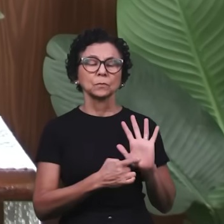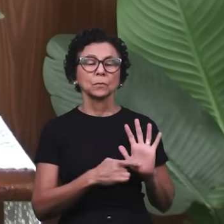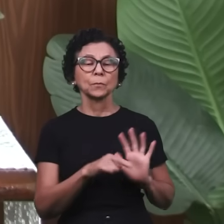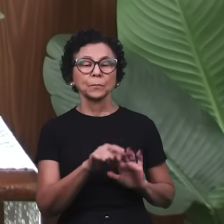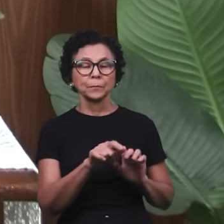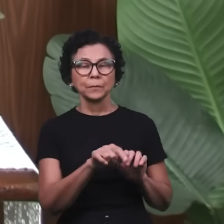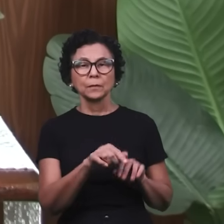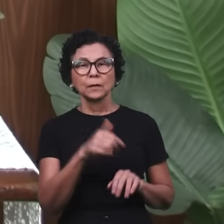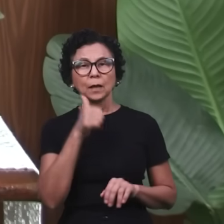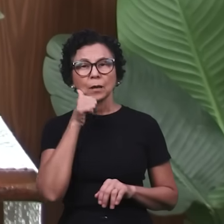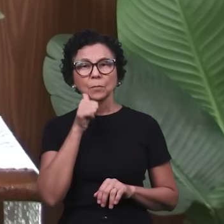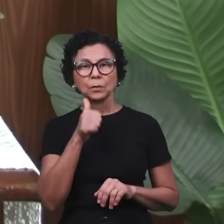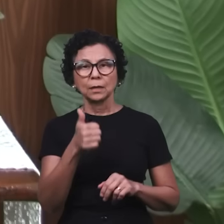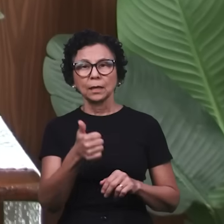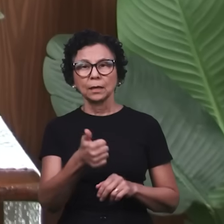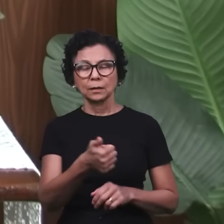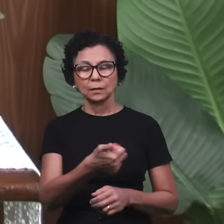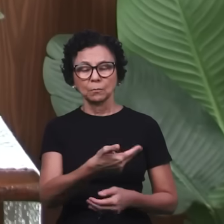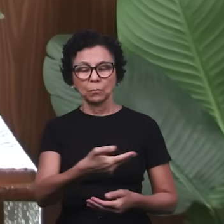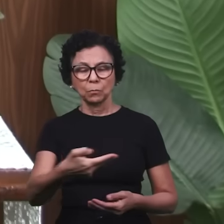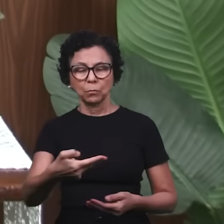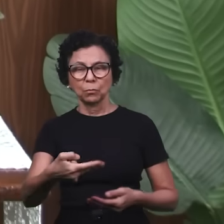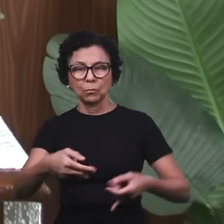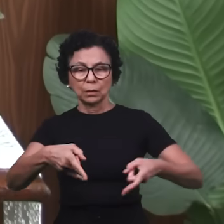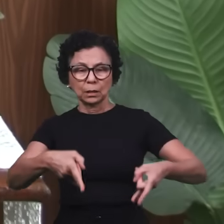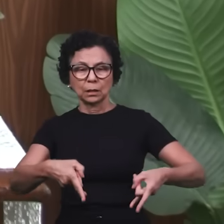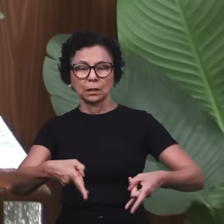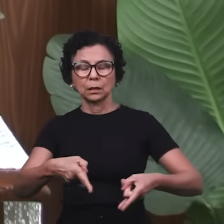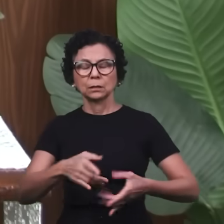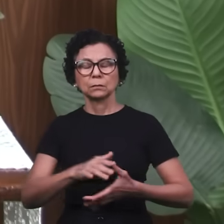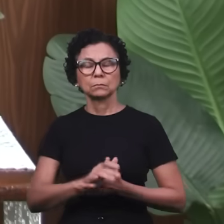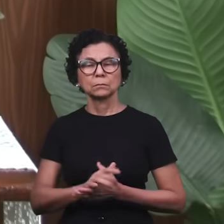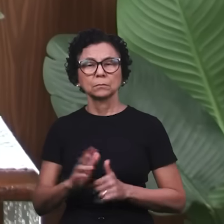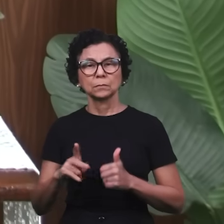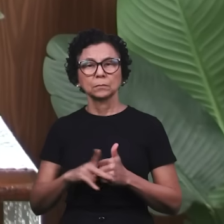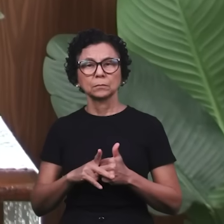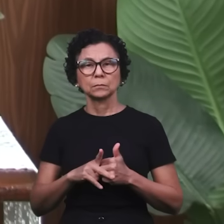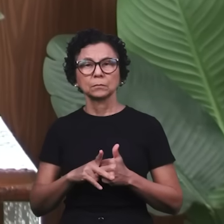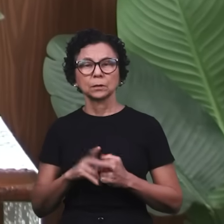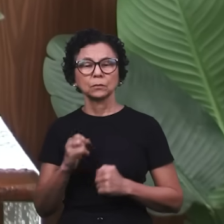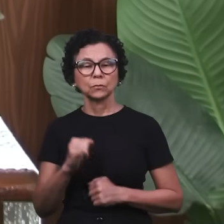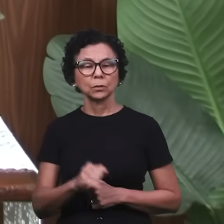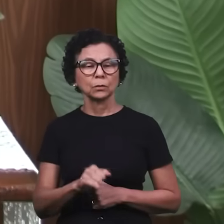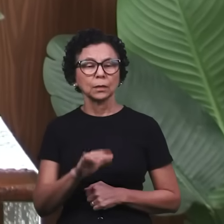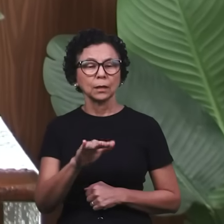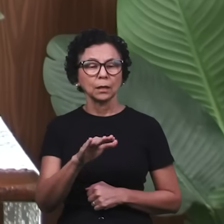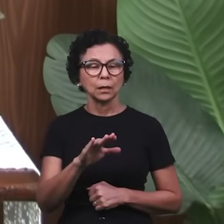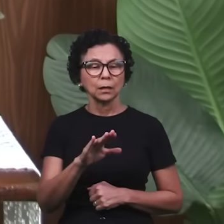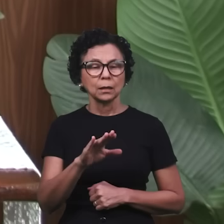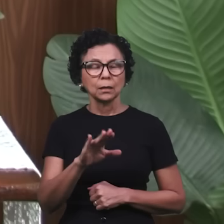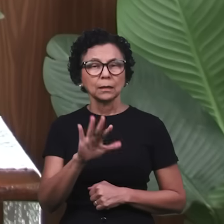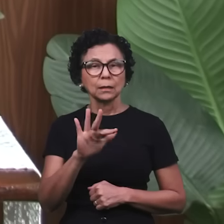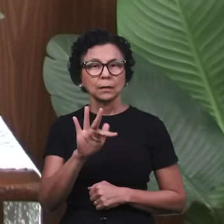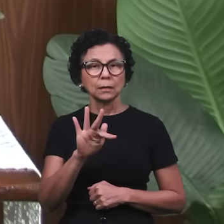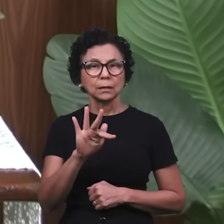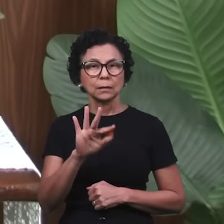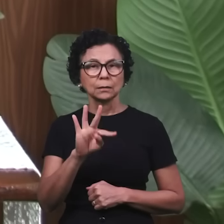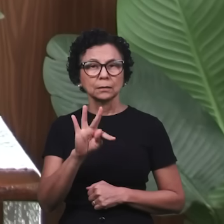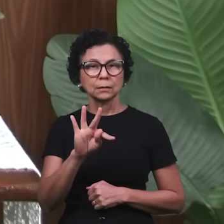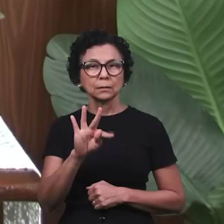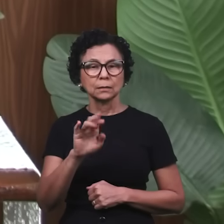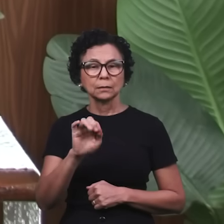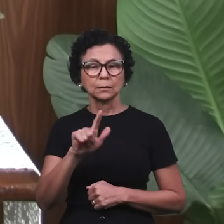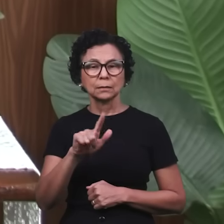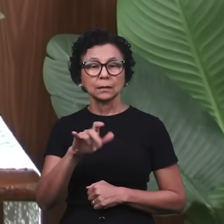levanta-te, e ela abriu os olhos. Grande sinal. O Senhor, Ele quer abrir os olhos das irmãs para que elas